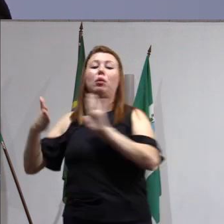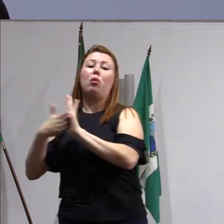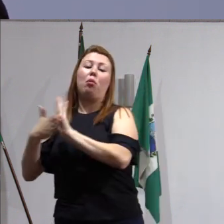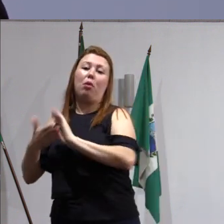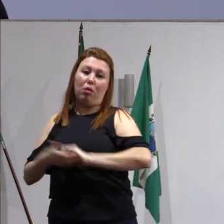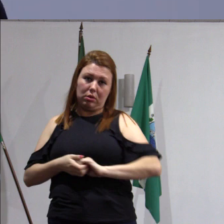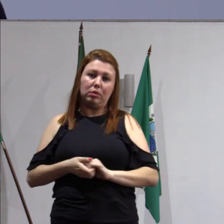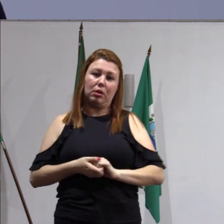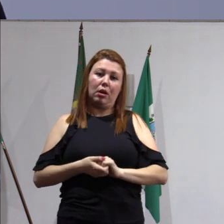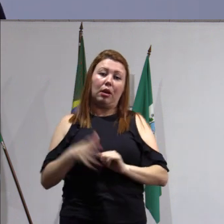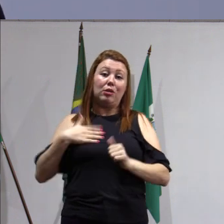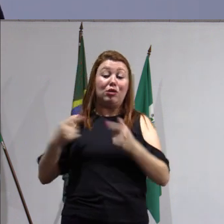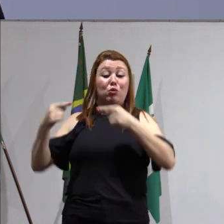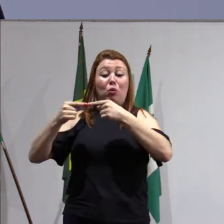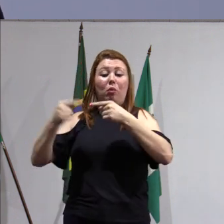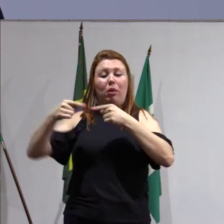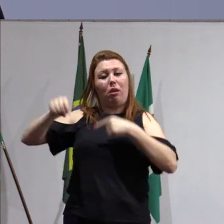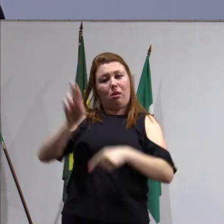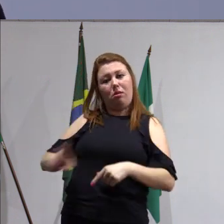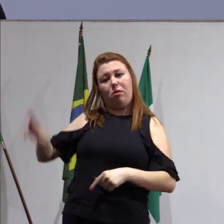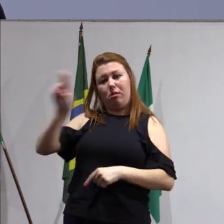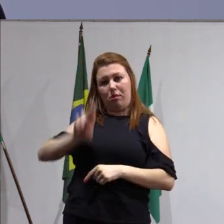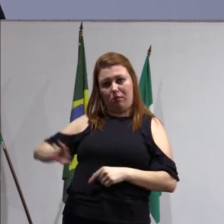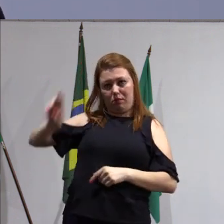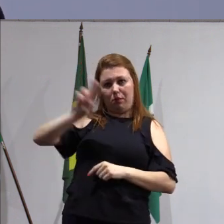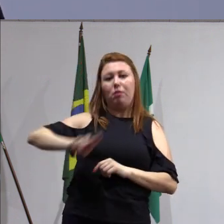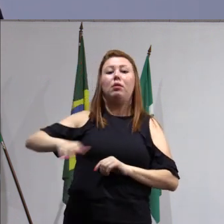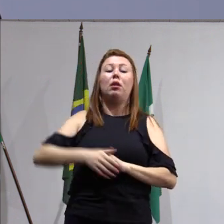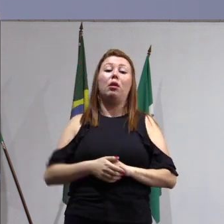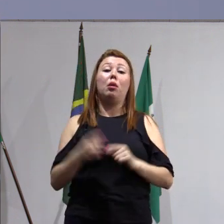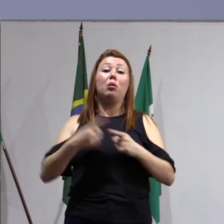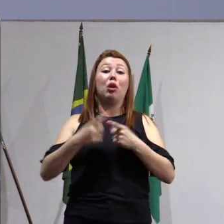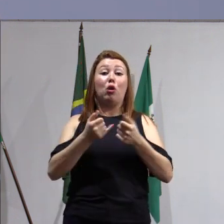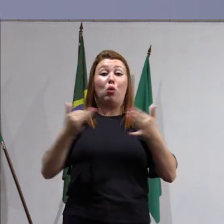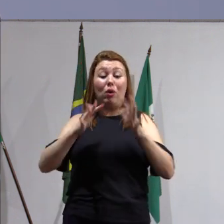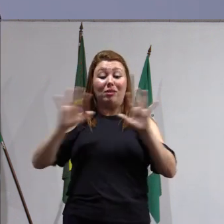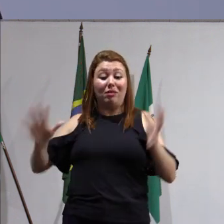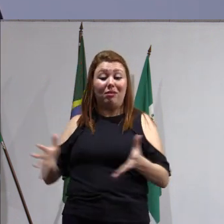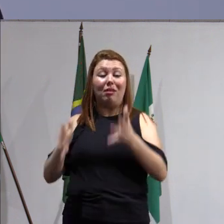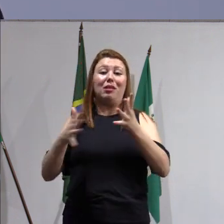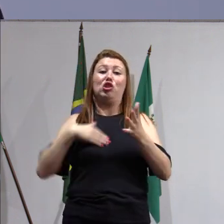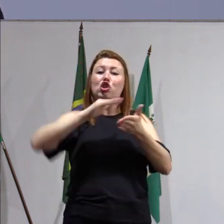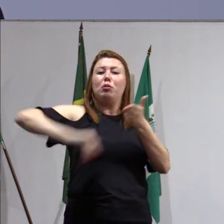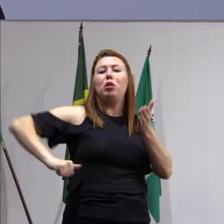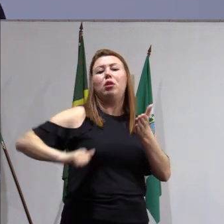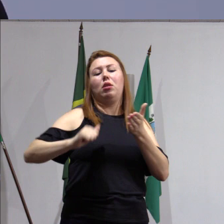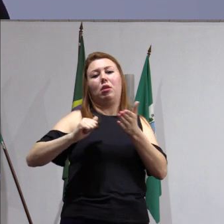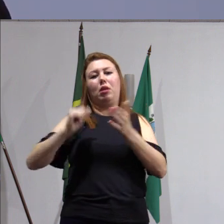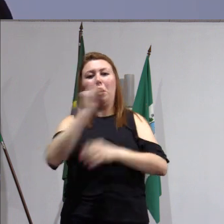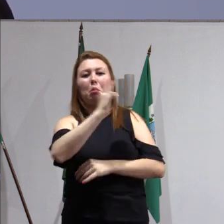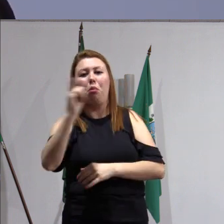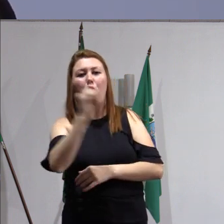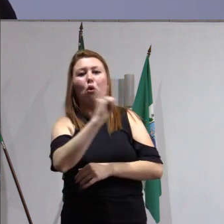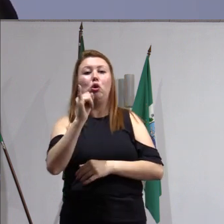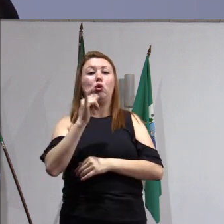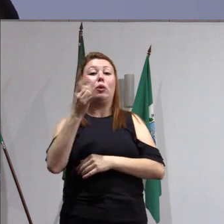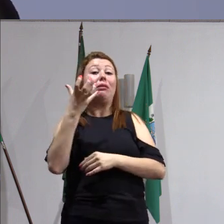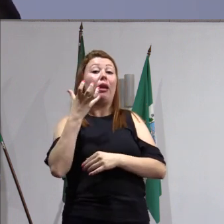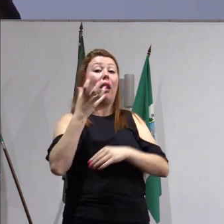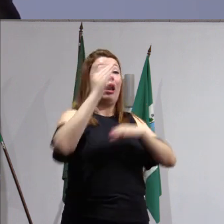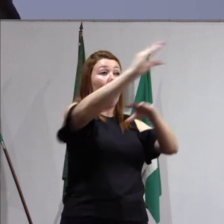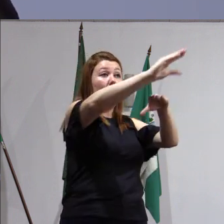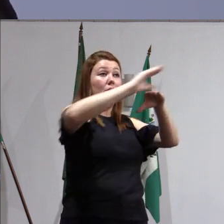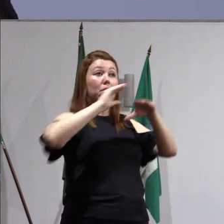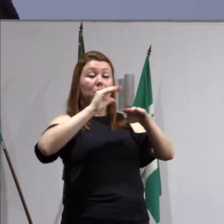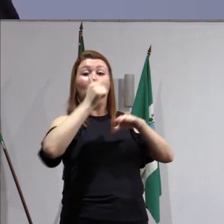Até porque muito do que se propõe a ter em termos de incentivos fiscais, de busca de capital